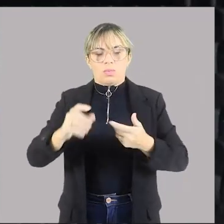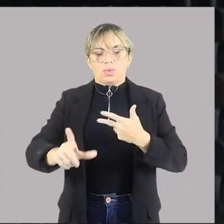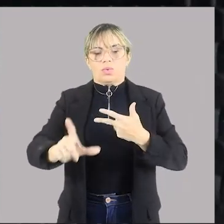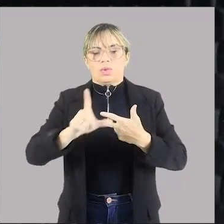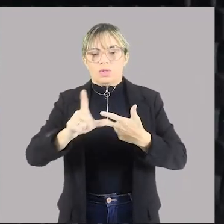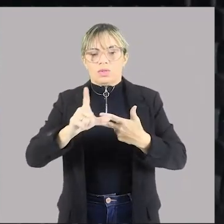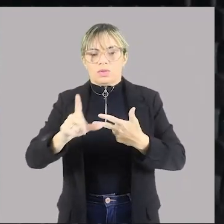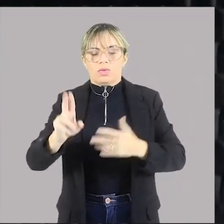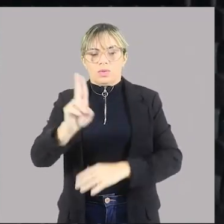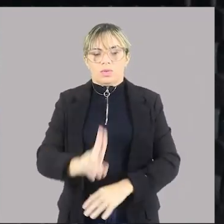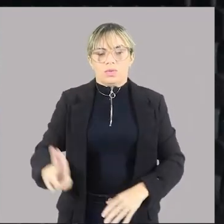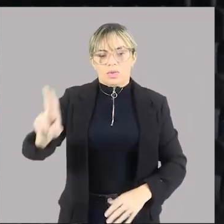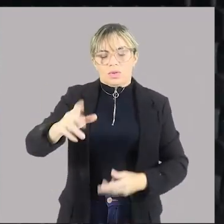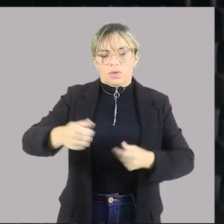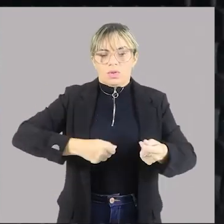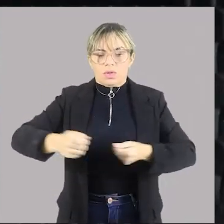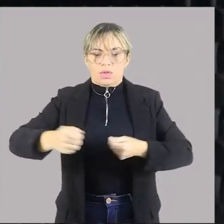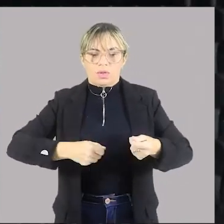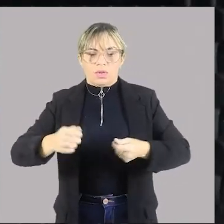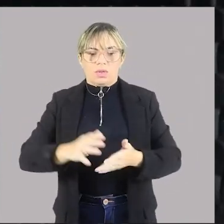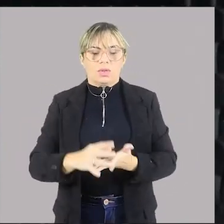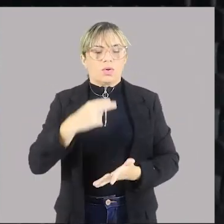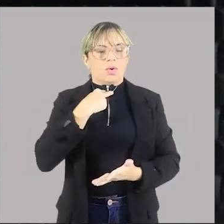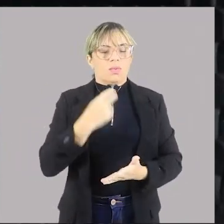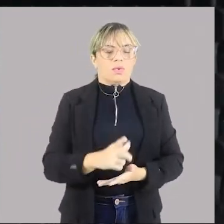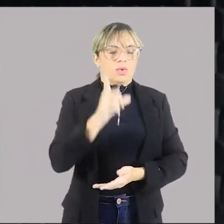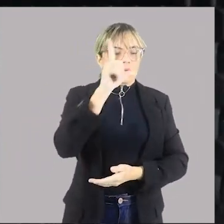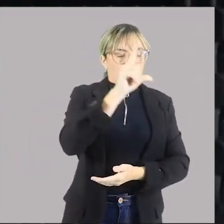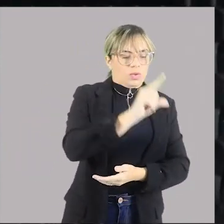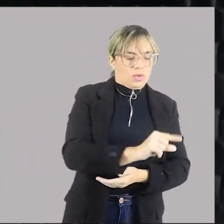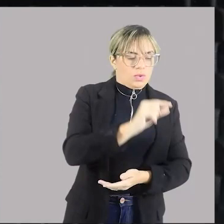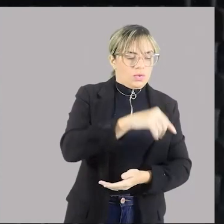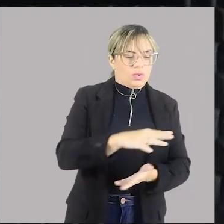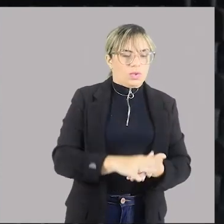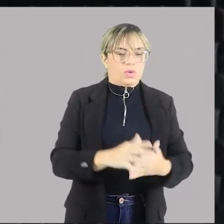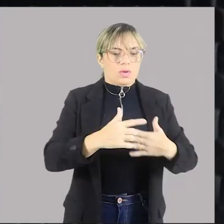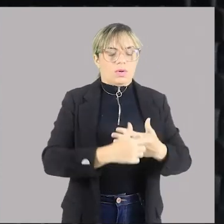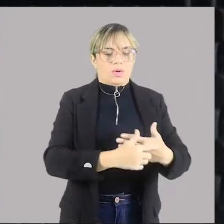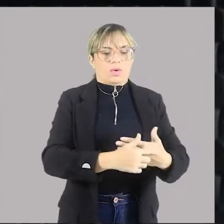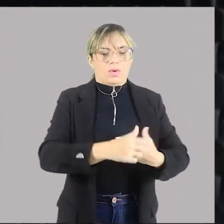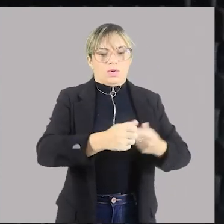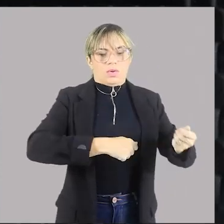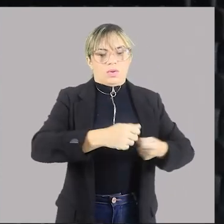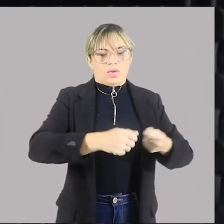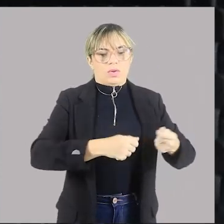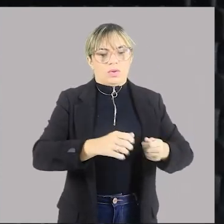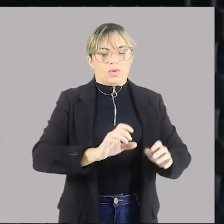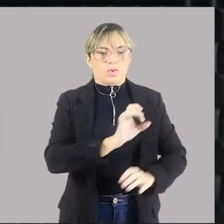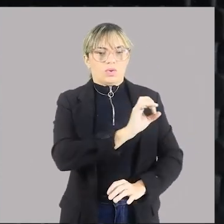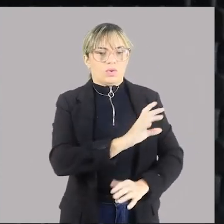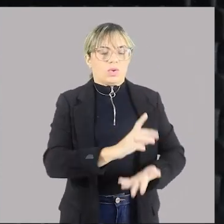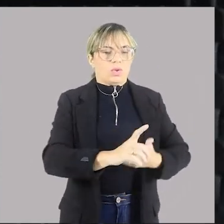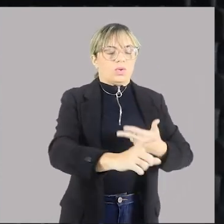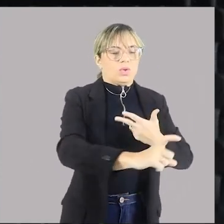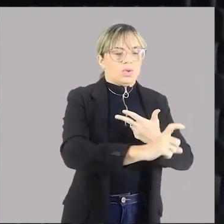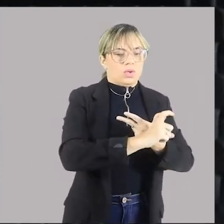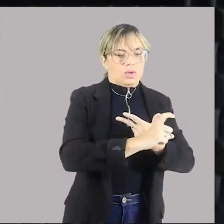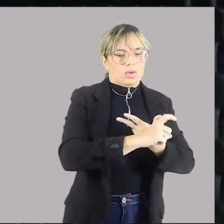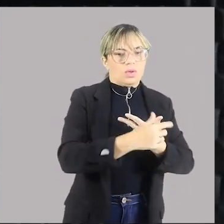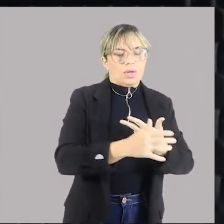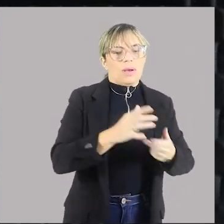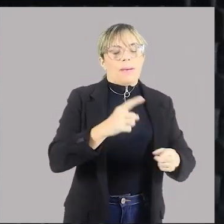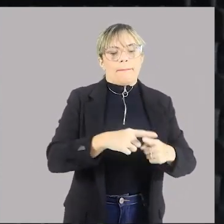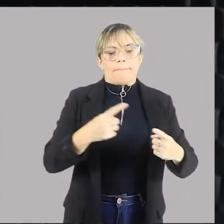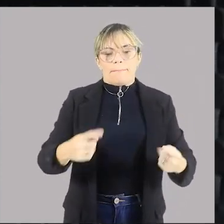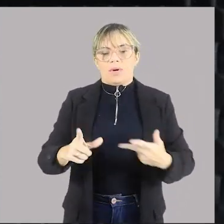não podemos diminuir, resumir a função administrativa ao mero conteúdo do Poder Executivo, tendo em vista que o